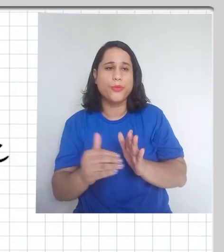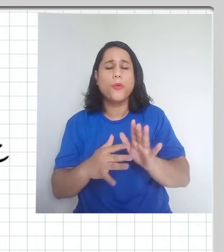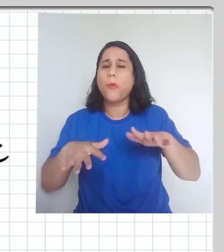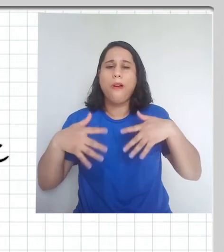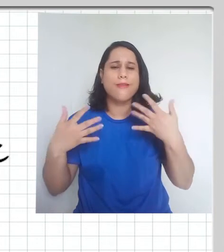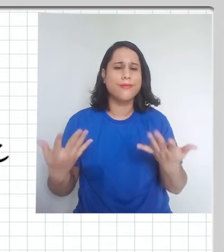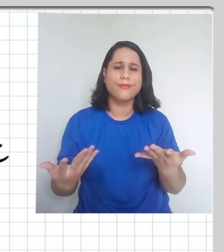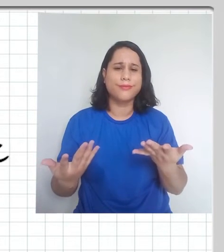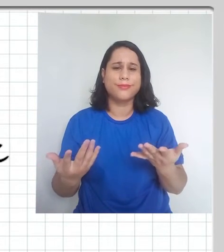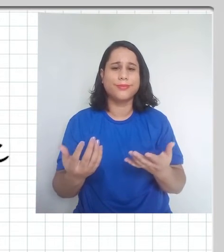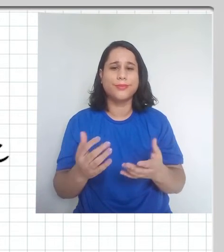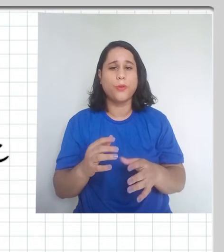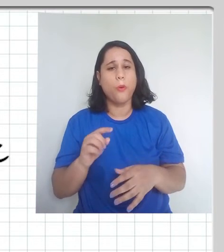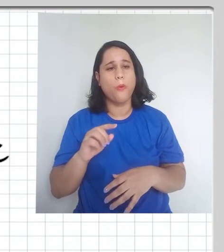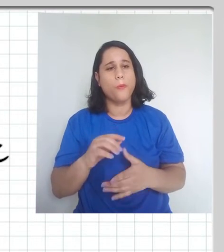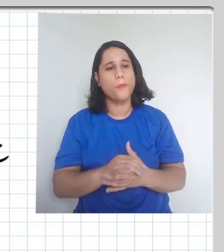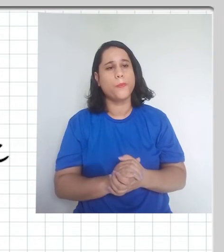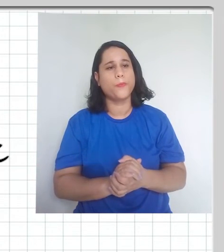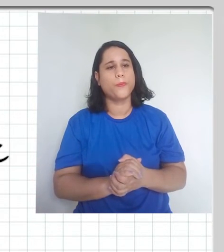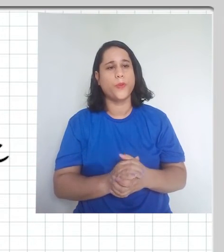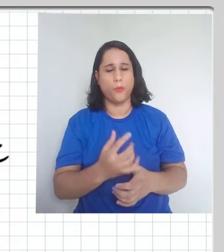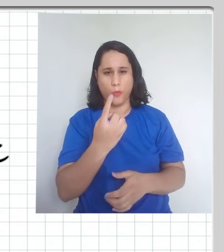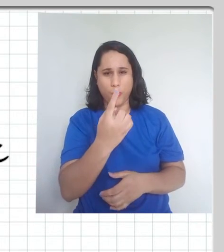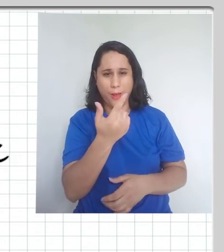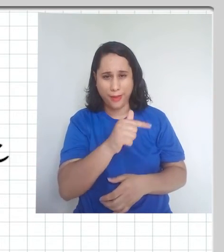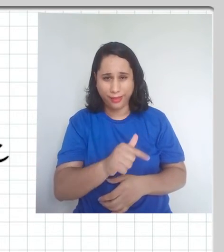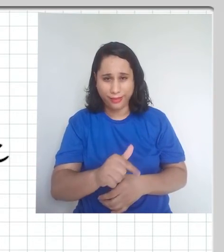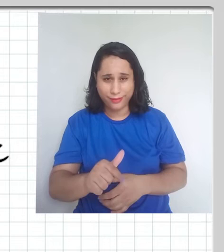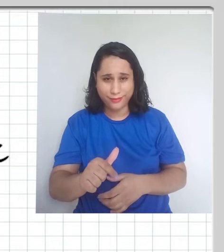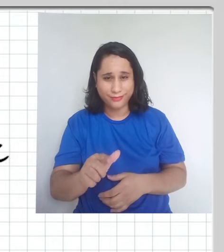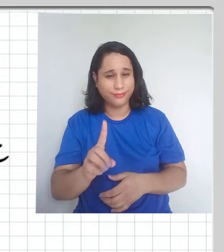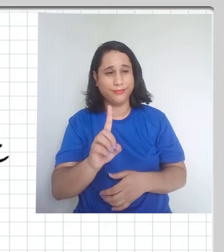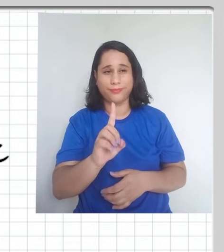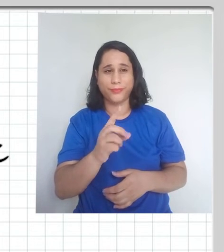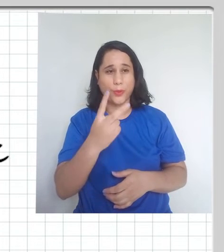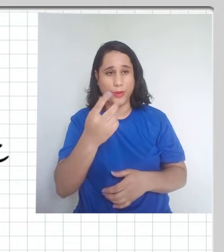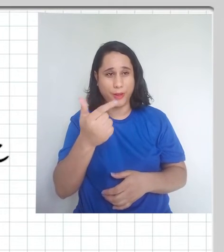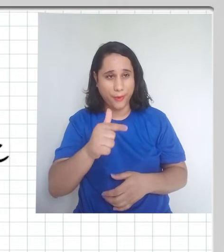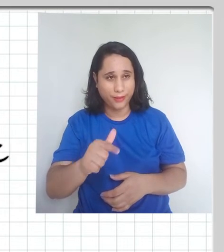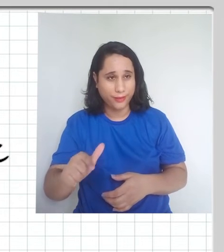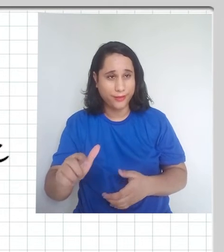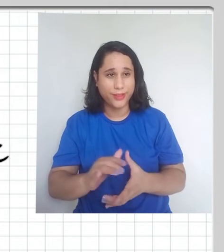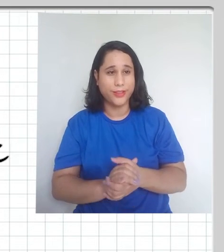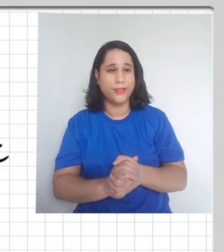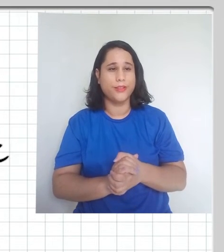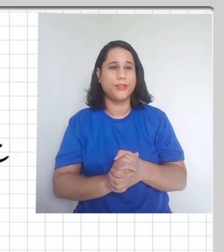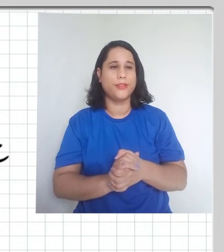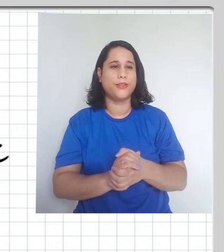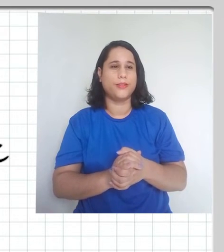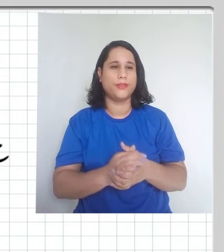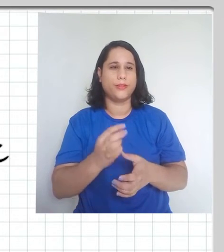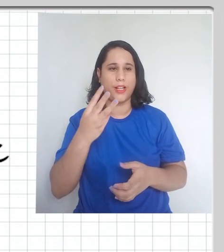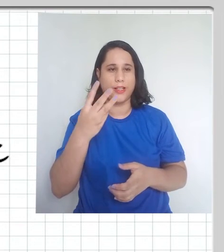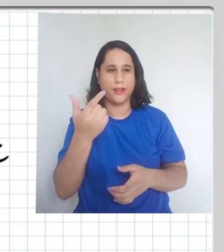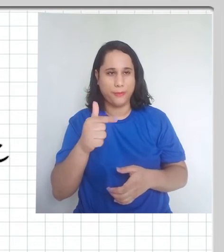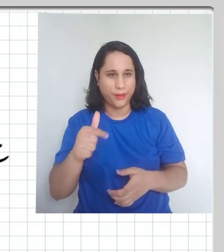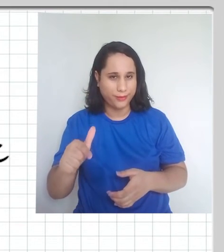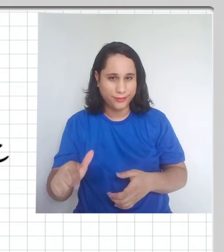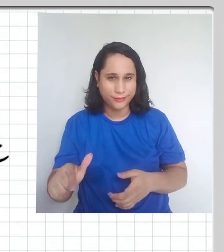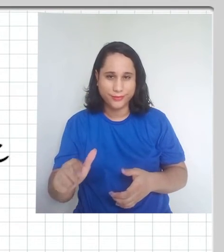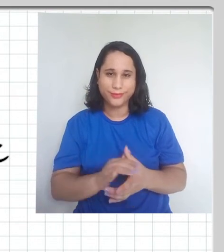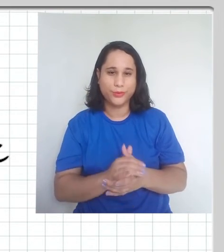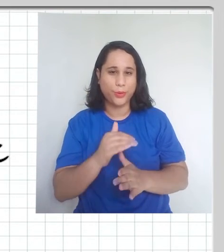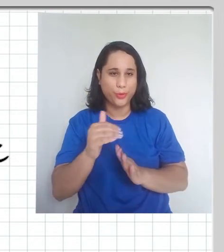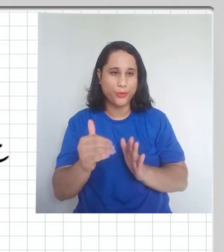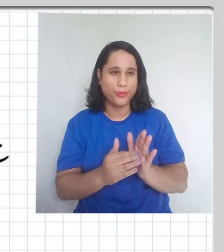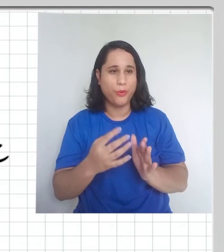qual foi? O 1 se repetiu em todos? Não. O 2 se repetiu em todos? Não. 3 também não.